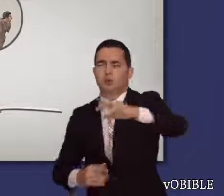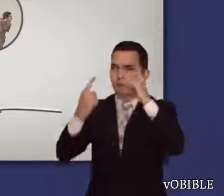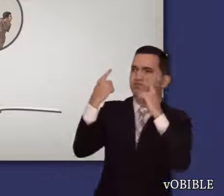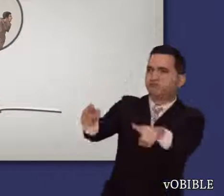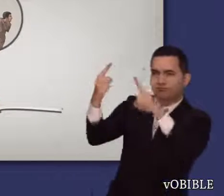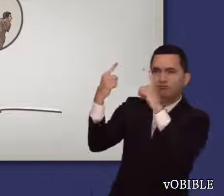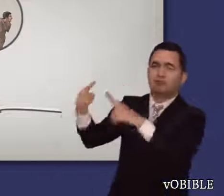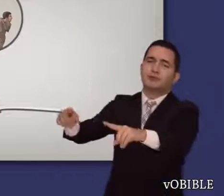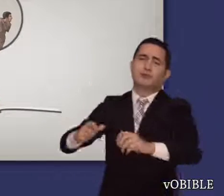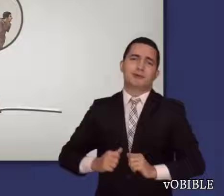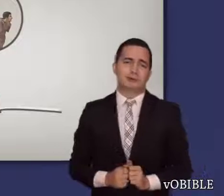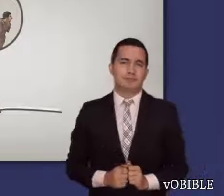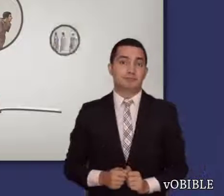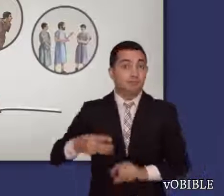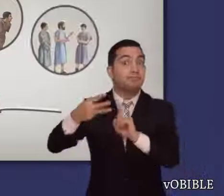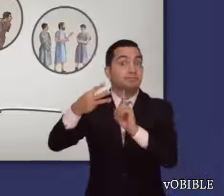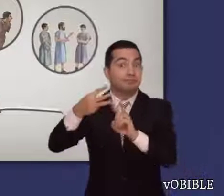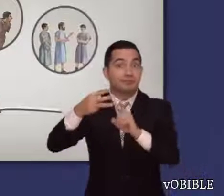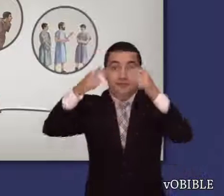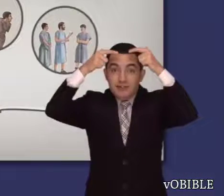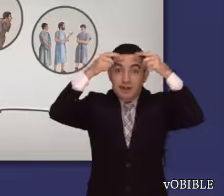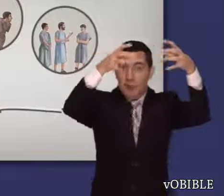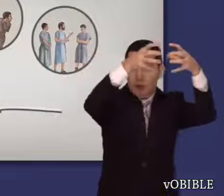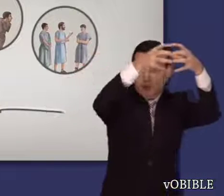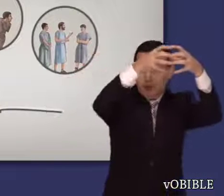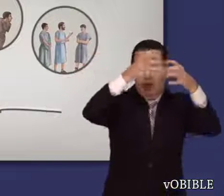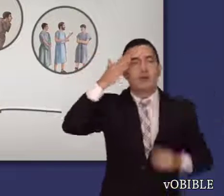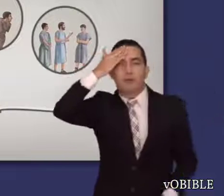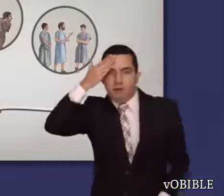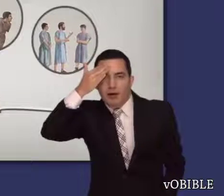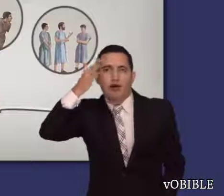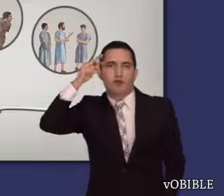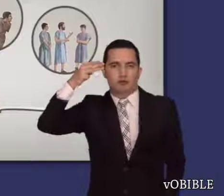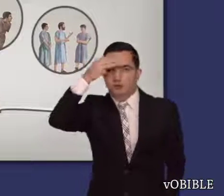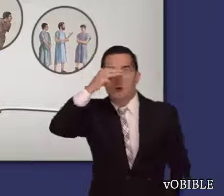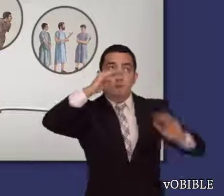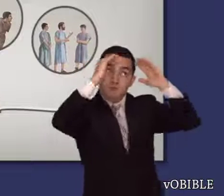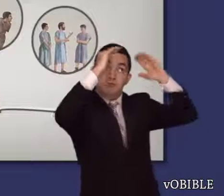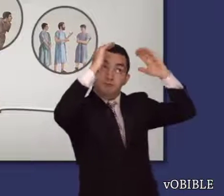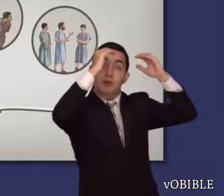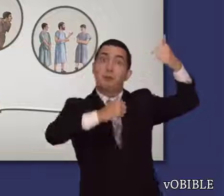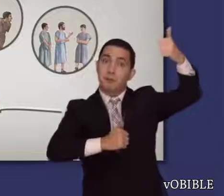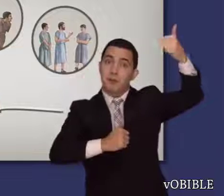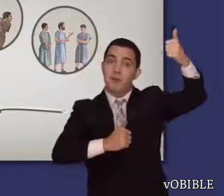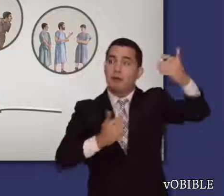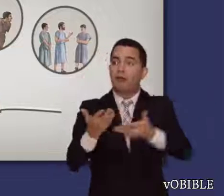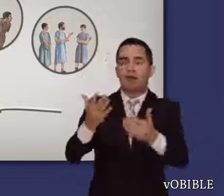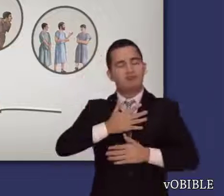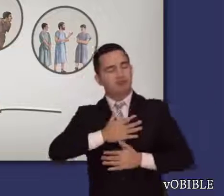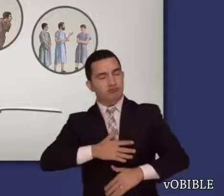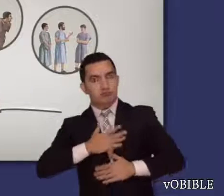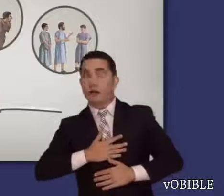ser perseguidos. E que devemos imitar o exemplo de Paulo e Timóteo e realizar plenamente nosso